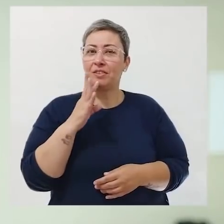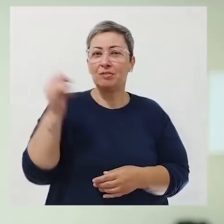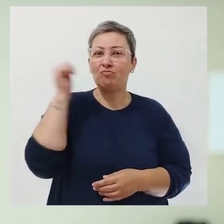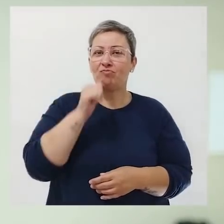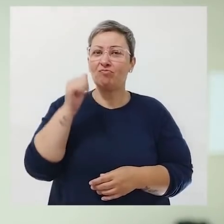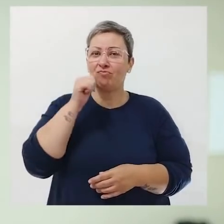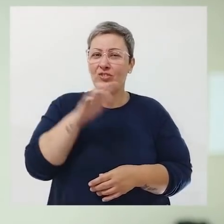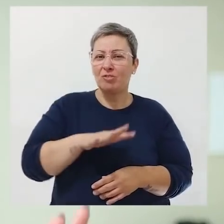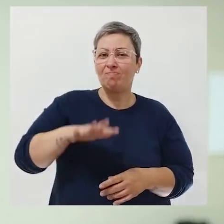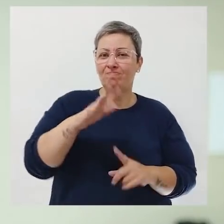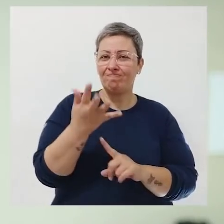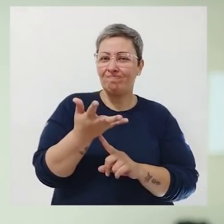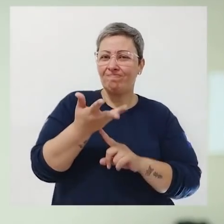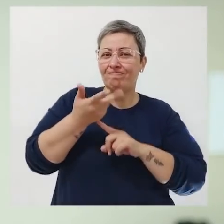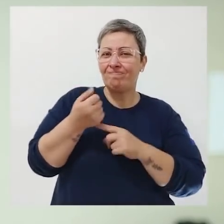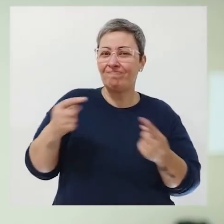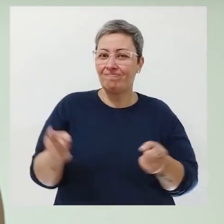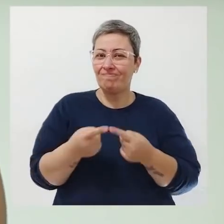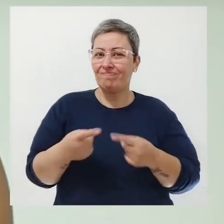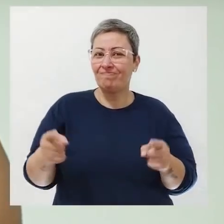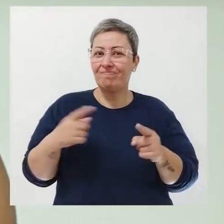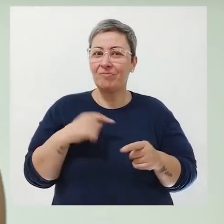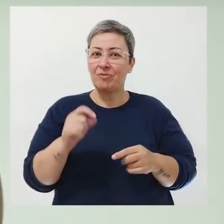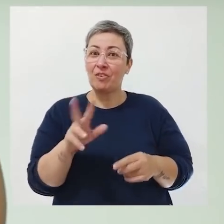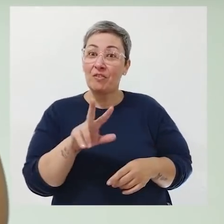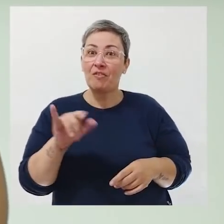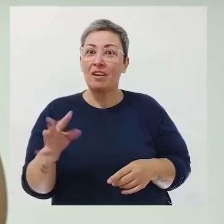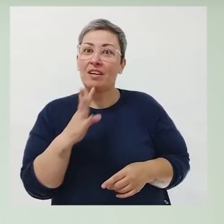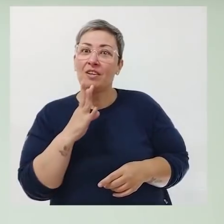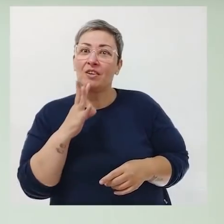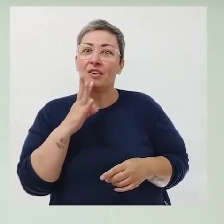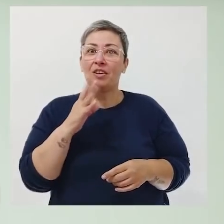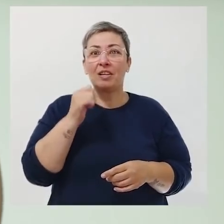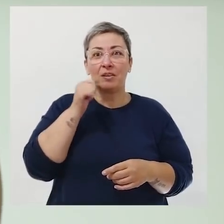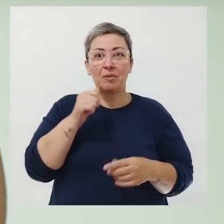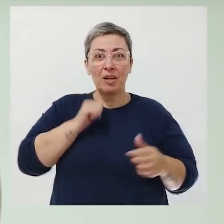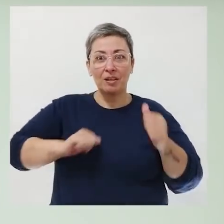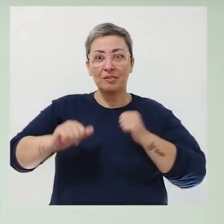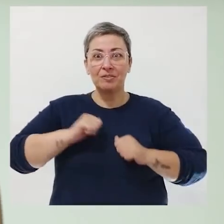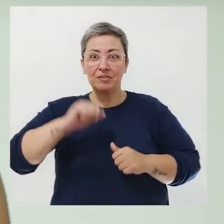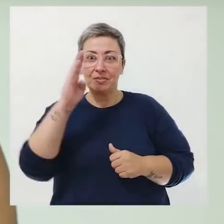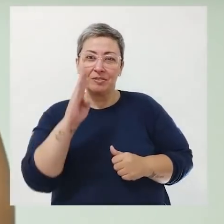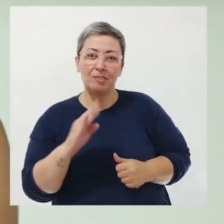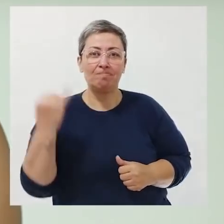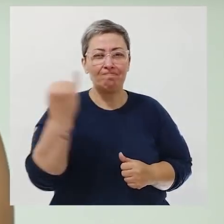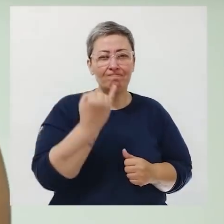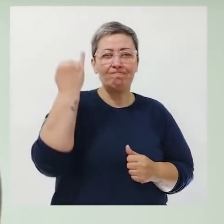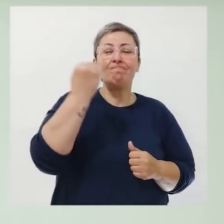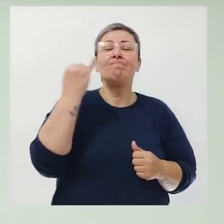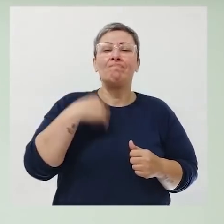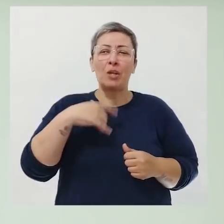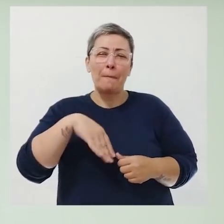sobre mulheres no cenário artístico musical. Hoje vamos conhecer sobre uma artista brasileira muito